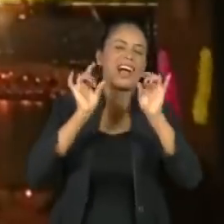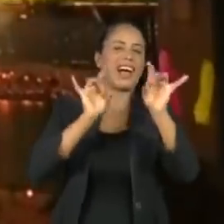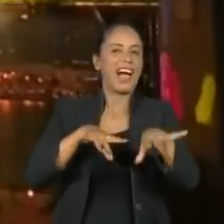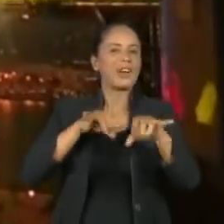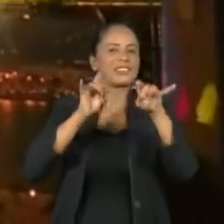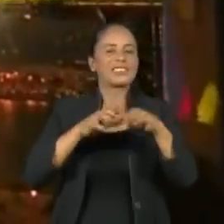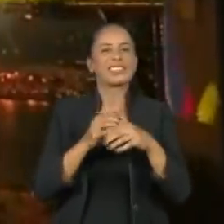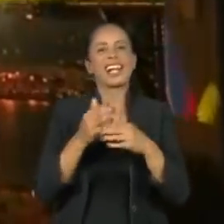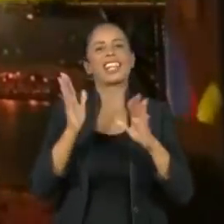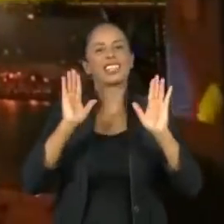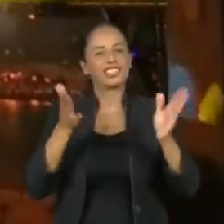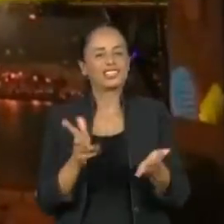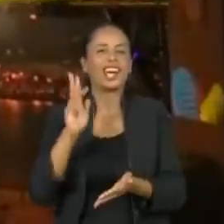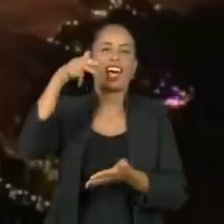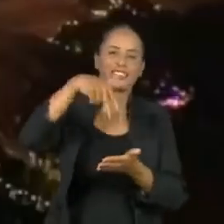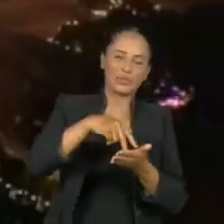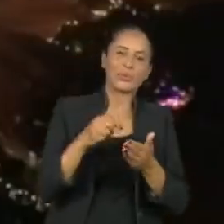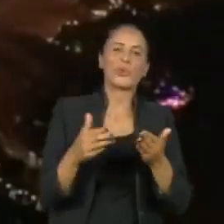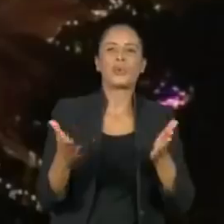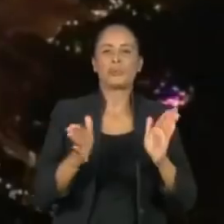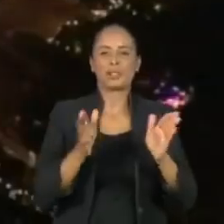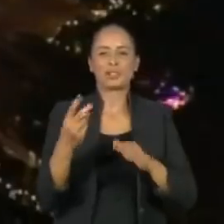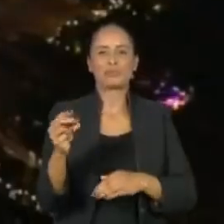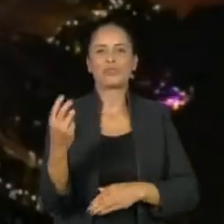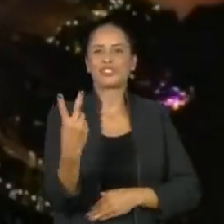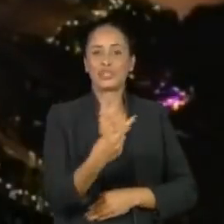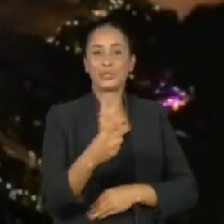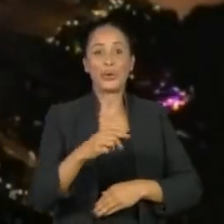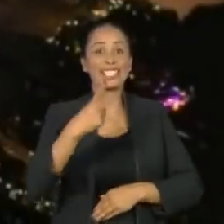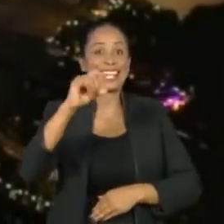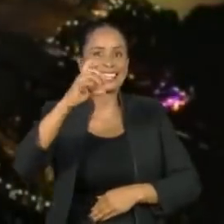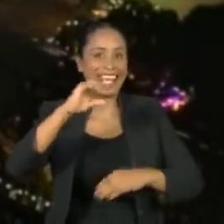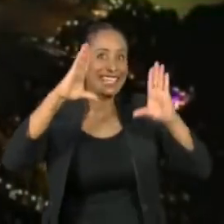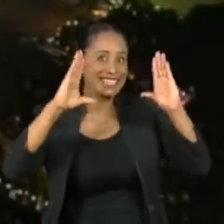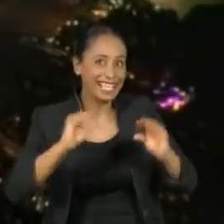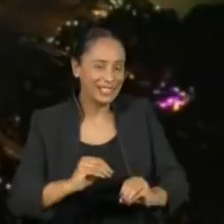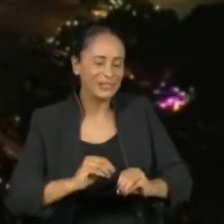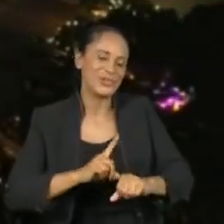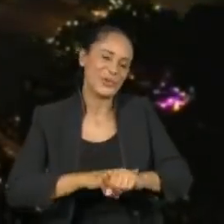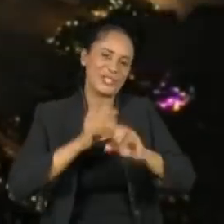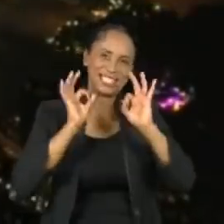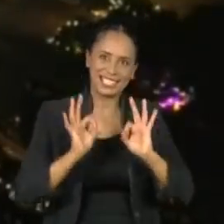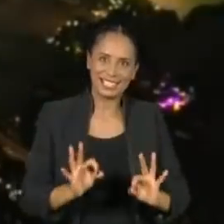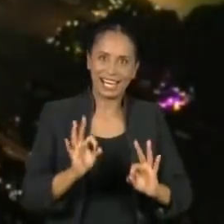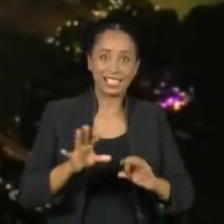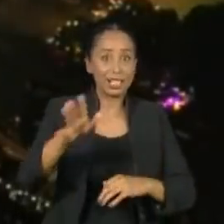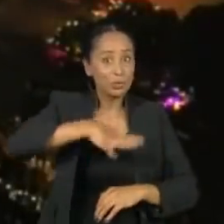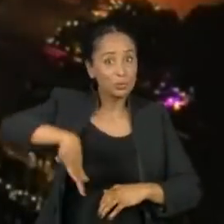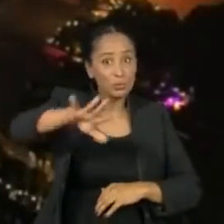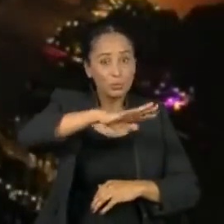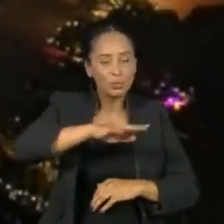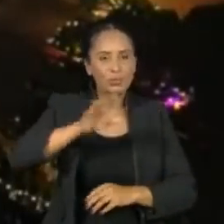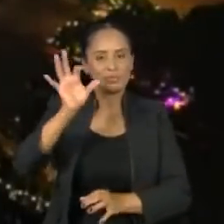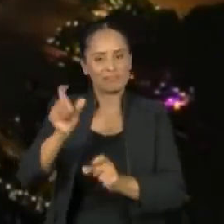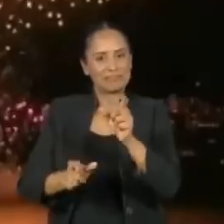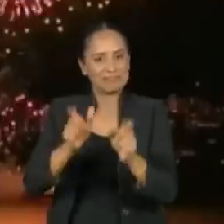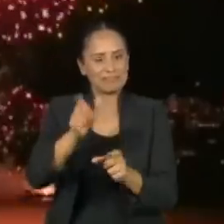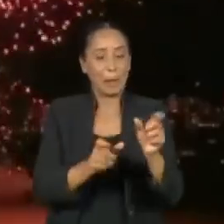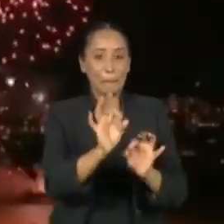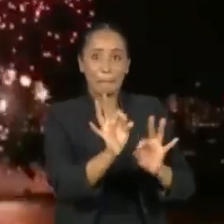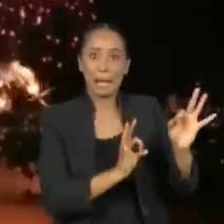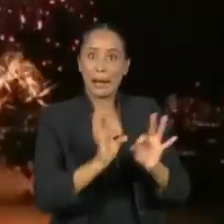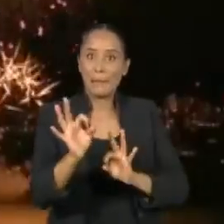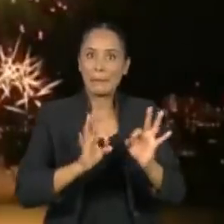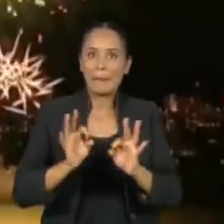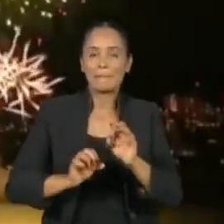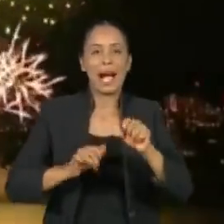recebeu 2022 às 10 horas no horário de Brasília. Os organizadores usaram o dobro de equipamentos e